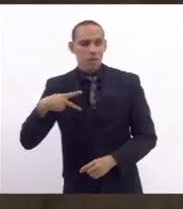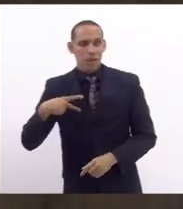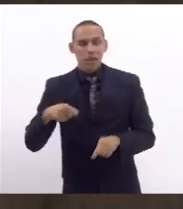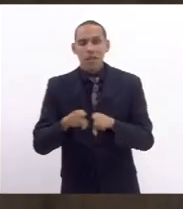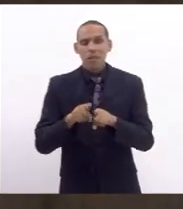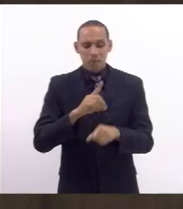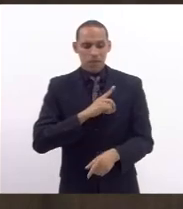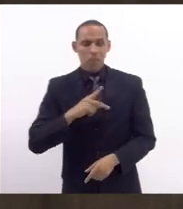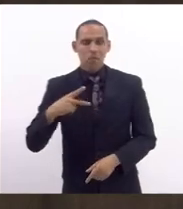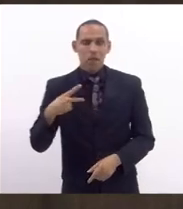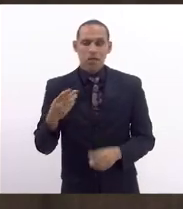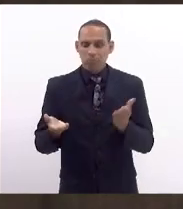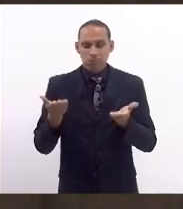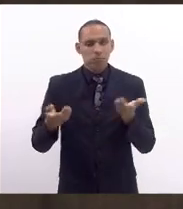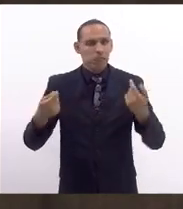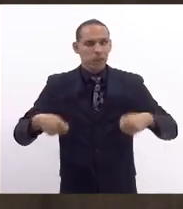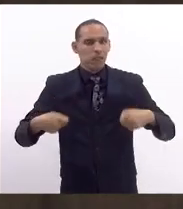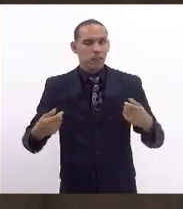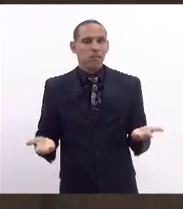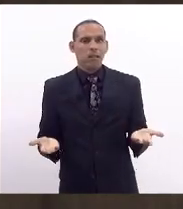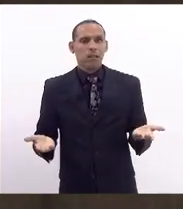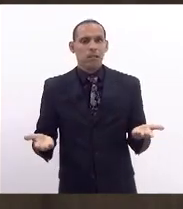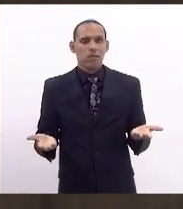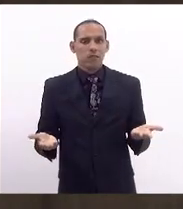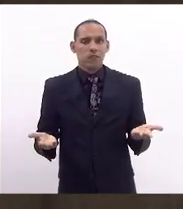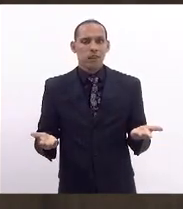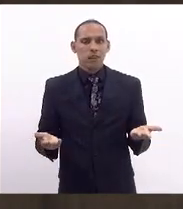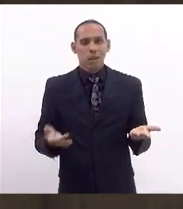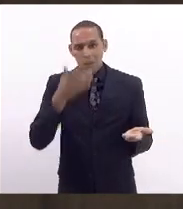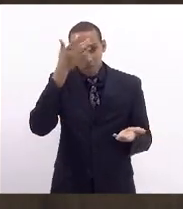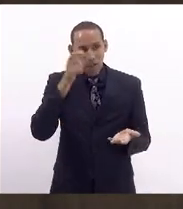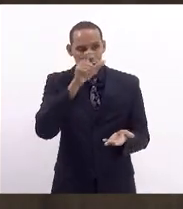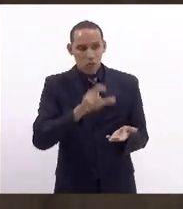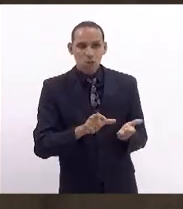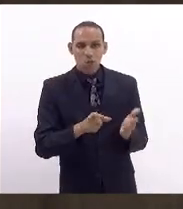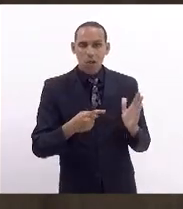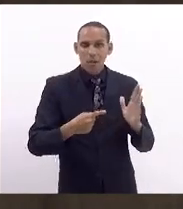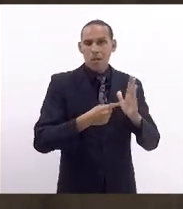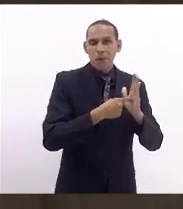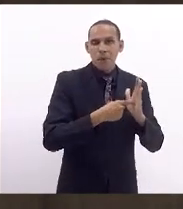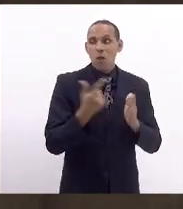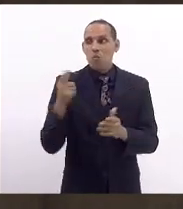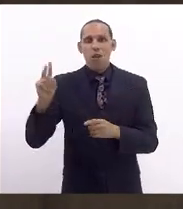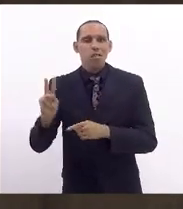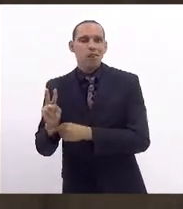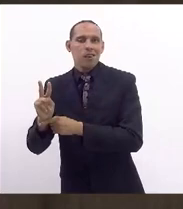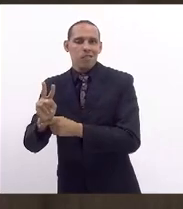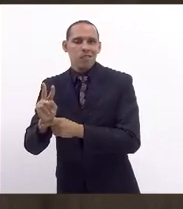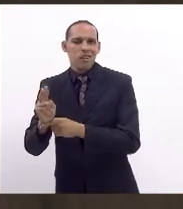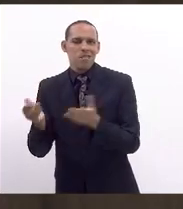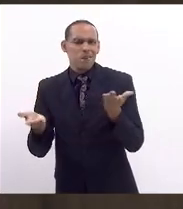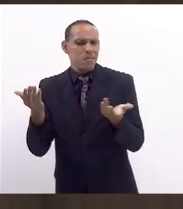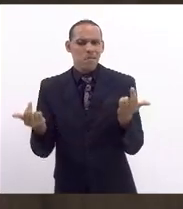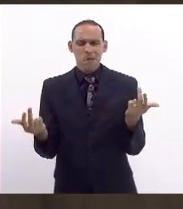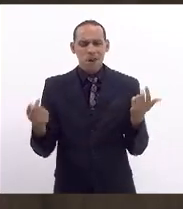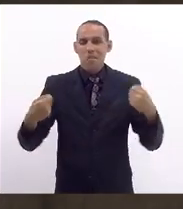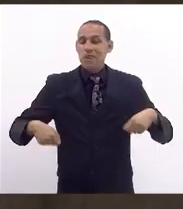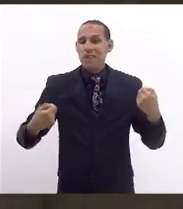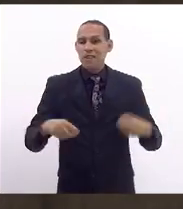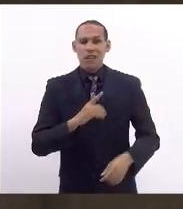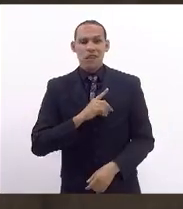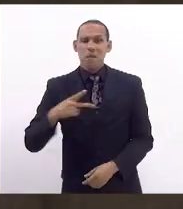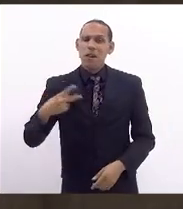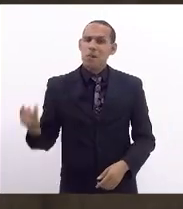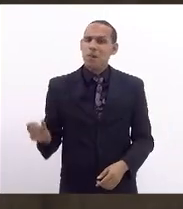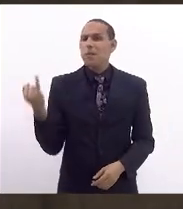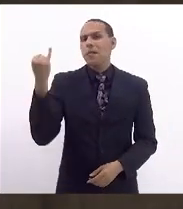e Defensoria Pública entre quem denuncia e entre quem defende a defensoria sempre